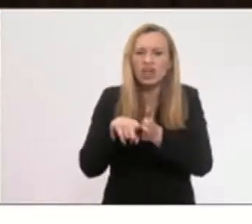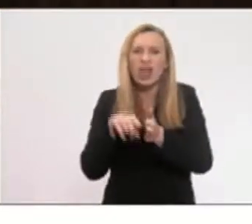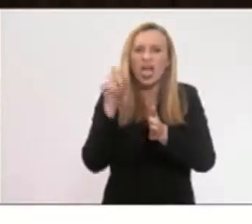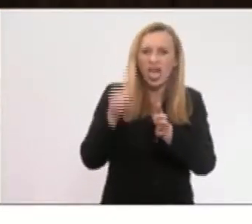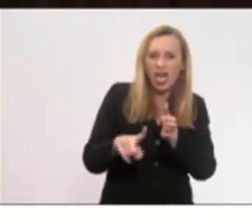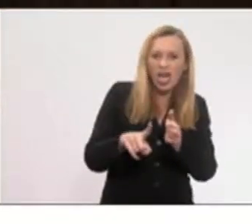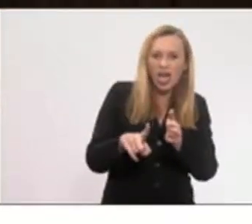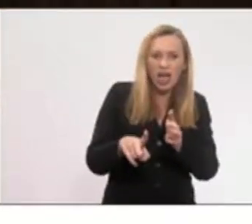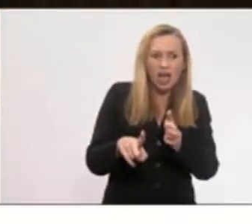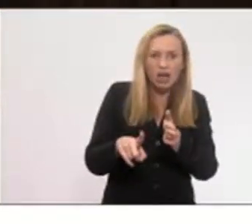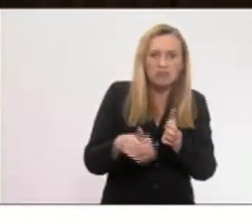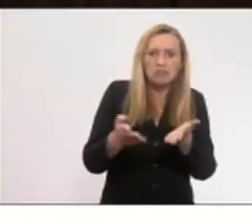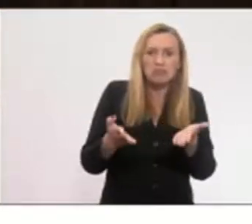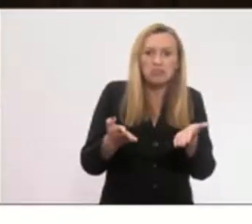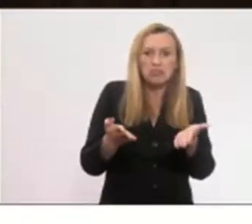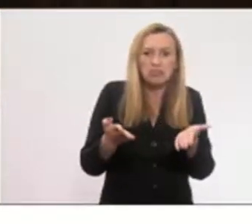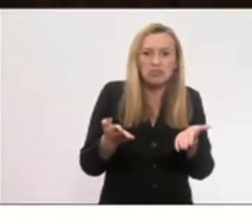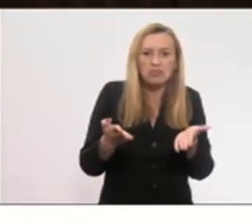é